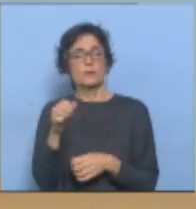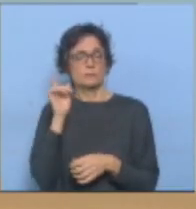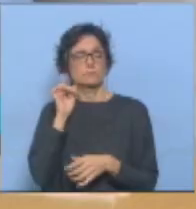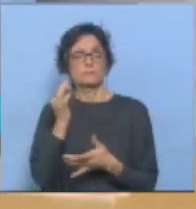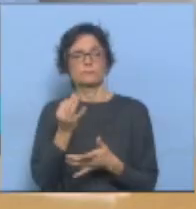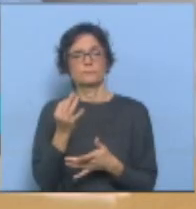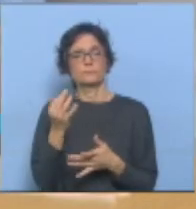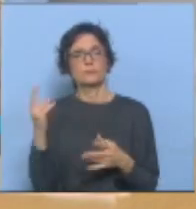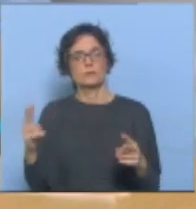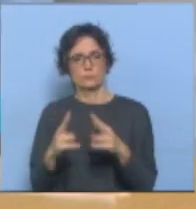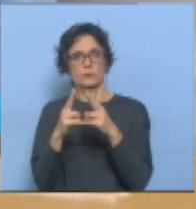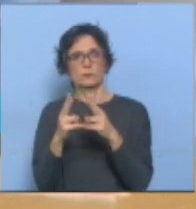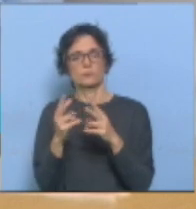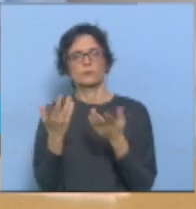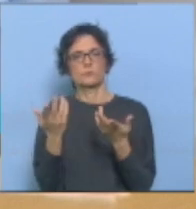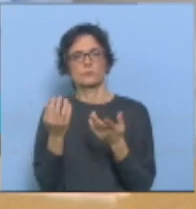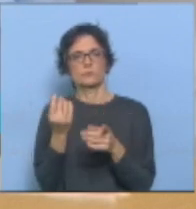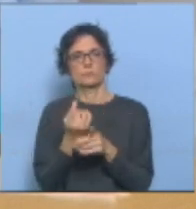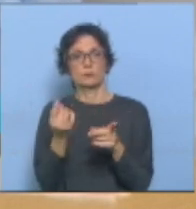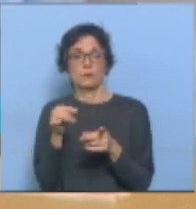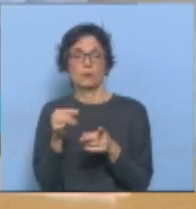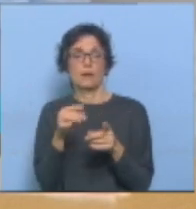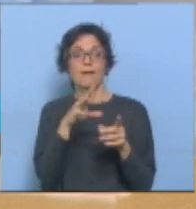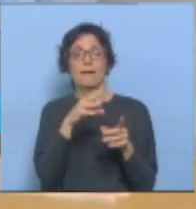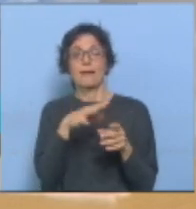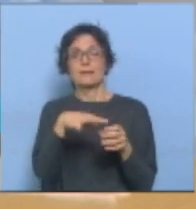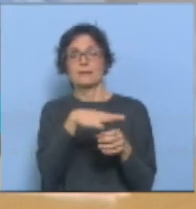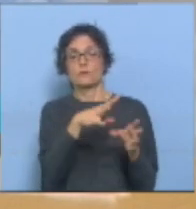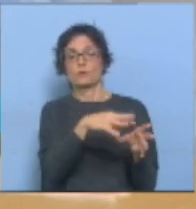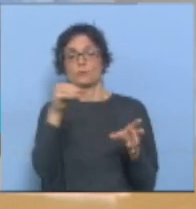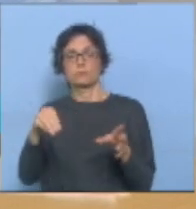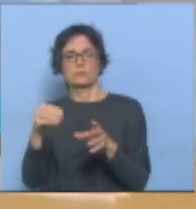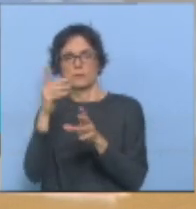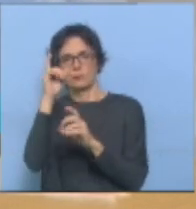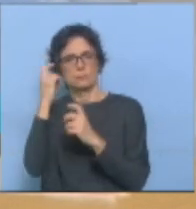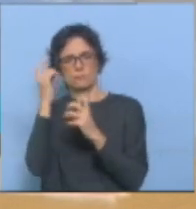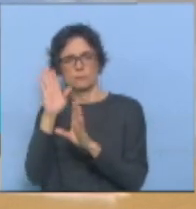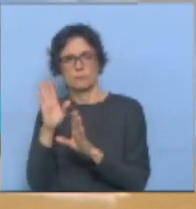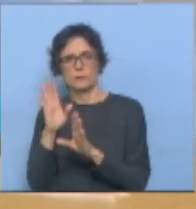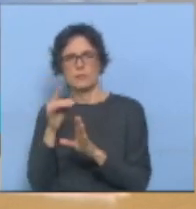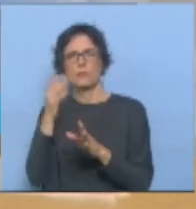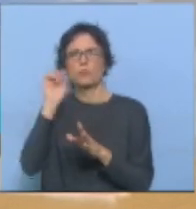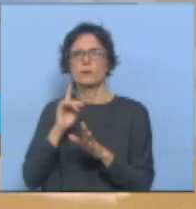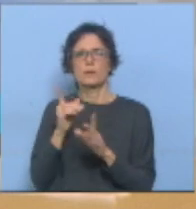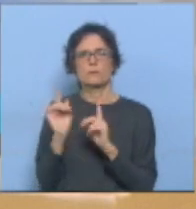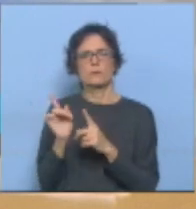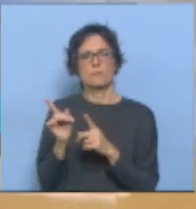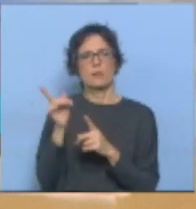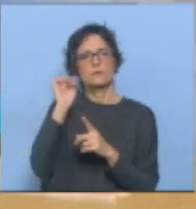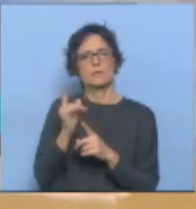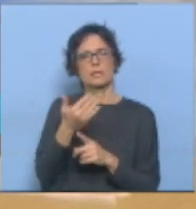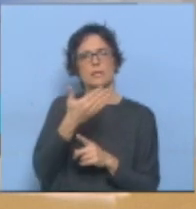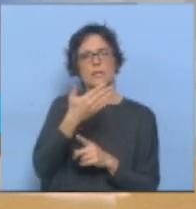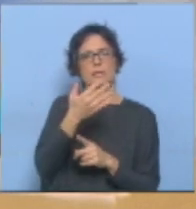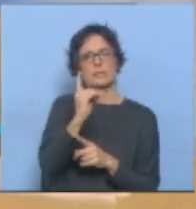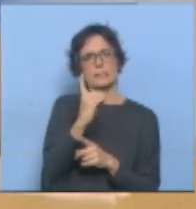pensámos dentro desta situação, não é? Nem sabemos o que é que em 16 de março, que é 16 e 17 de março,